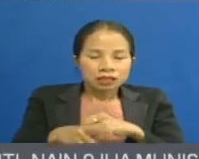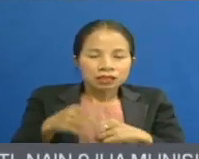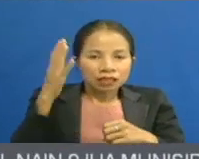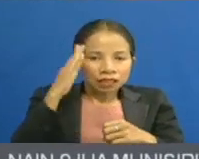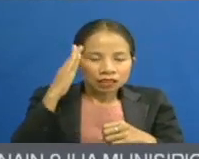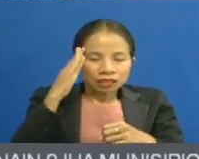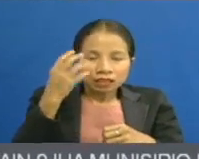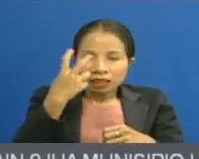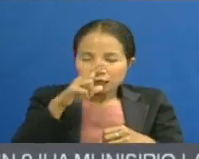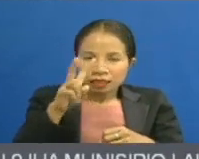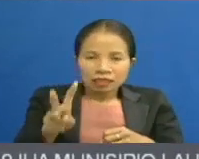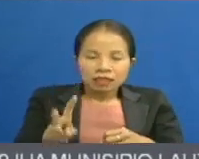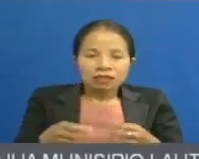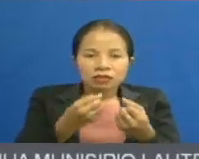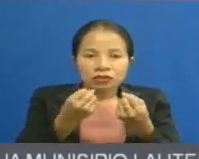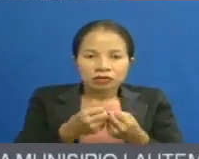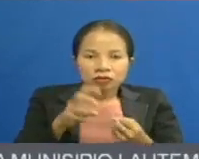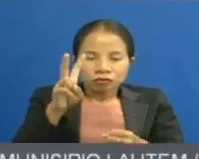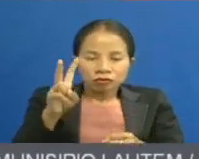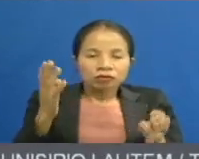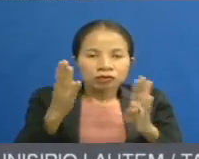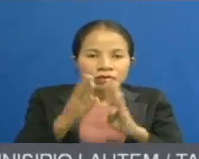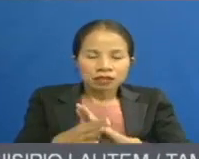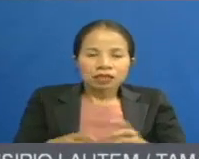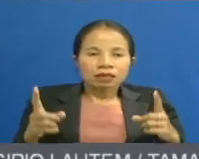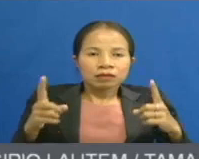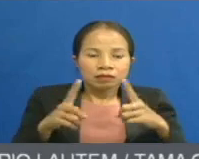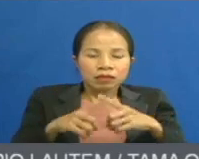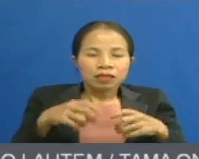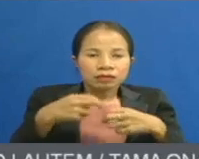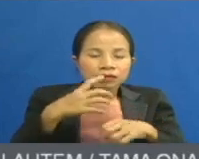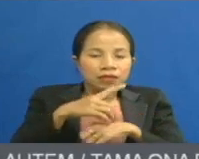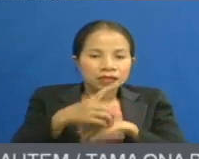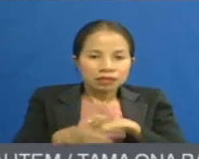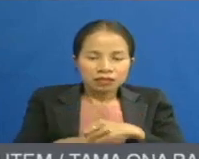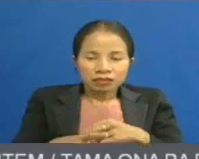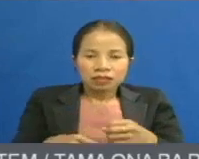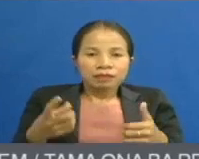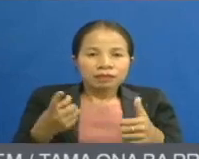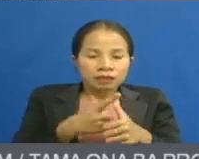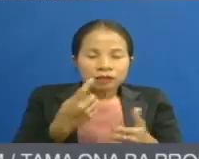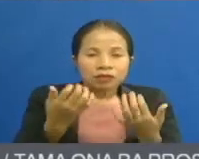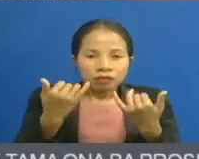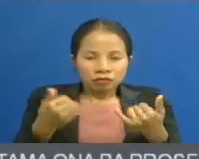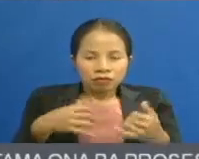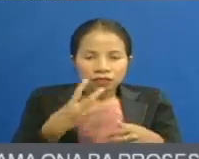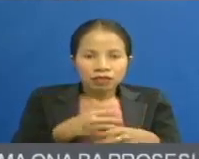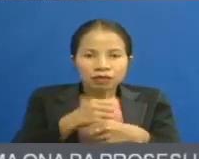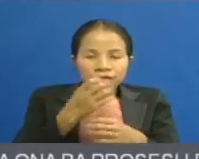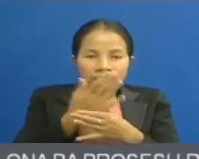identificado, sucurua maka sai alvo, sai risco de desastres naturais, maka primeiro ohin. Ita